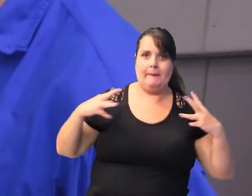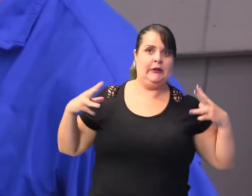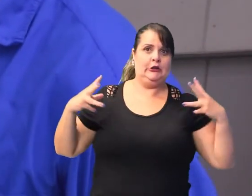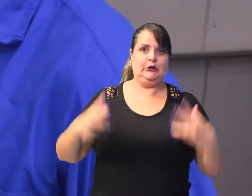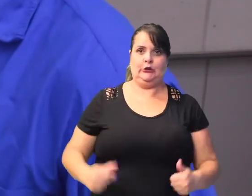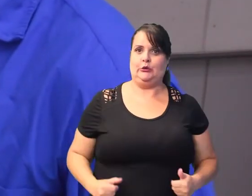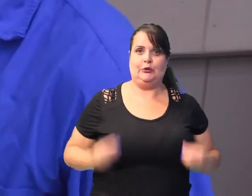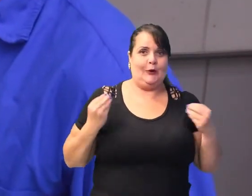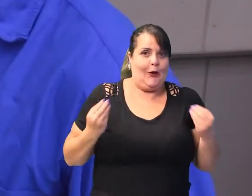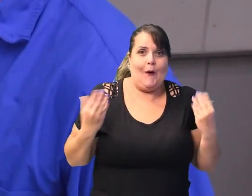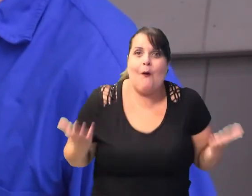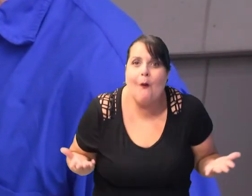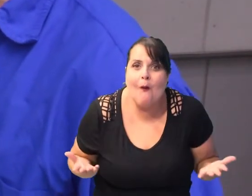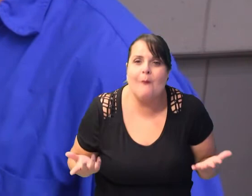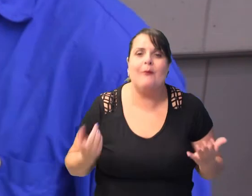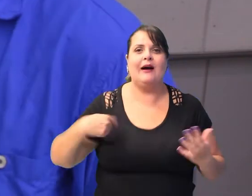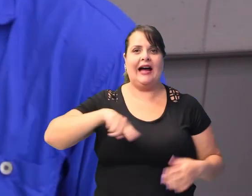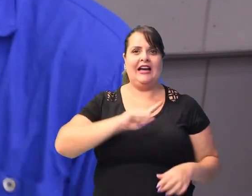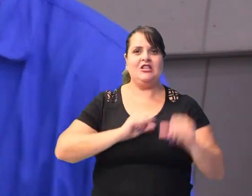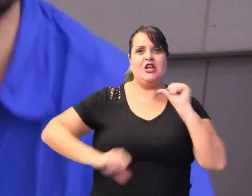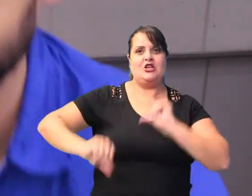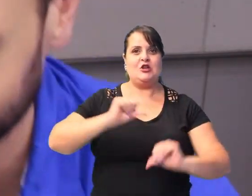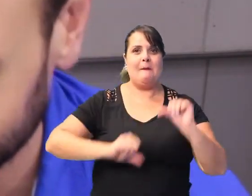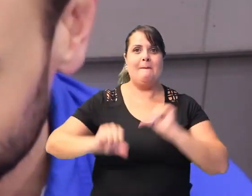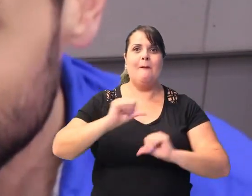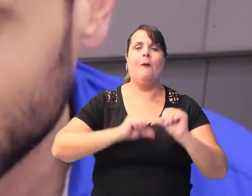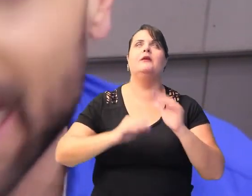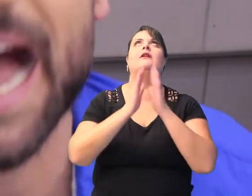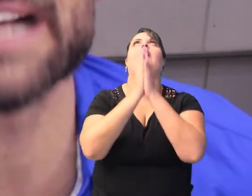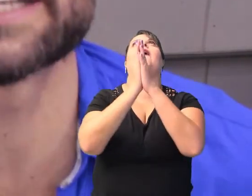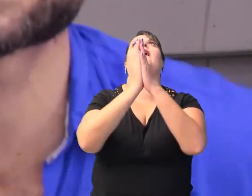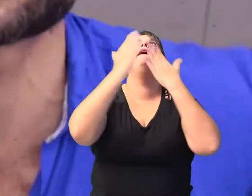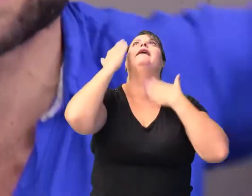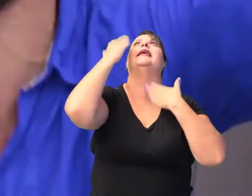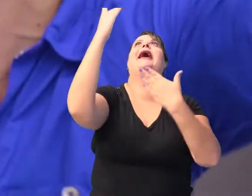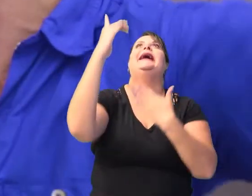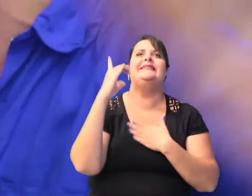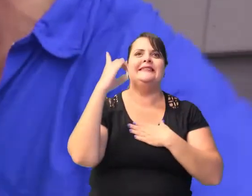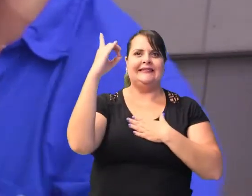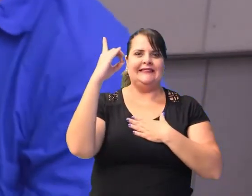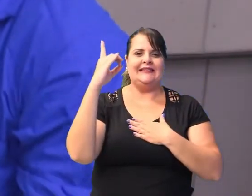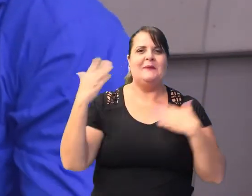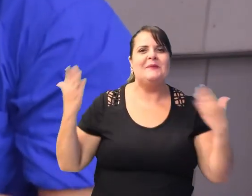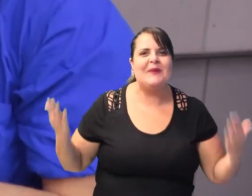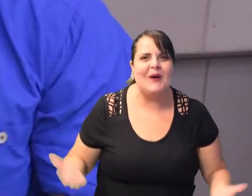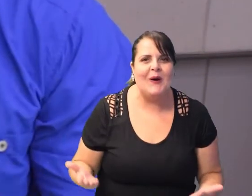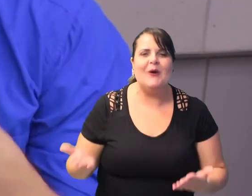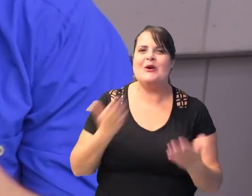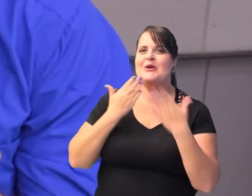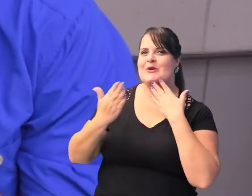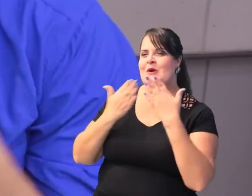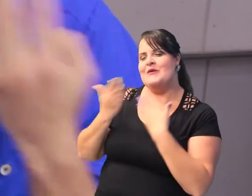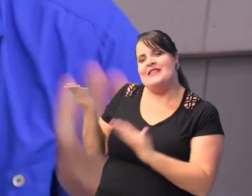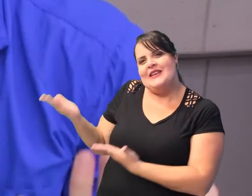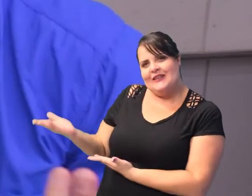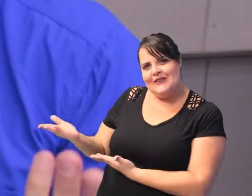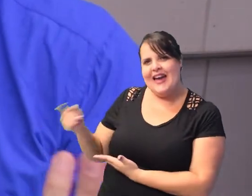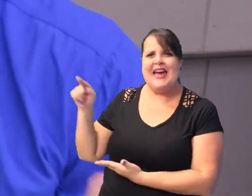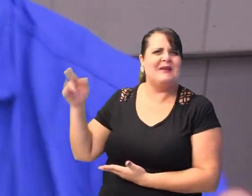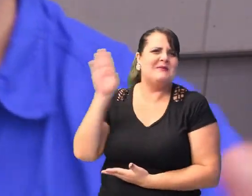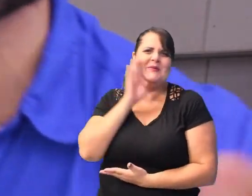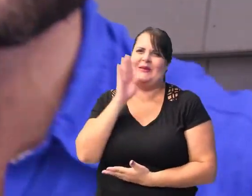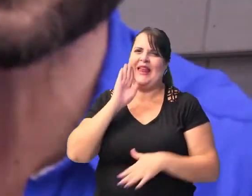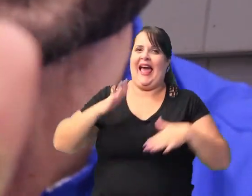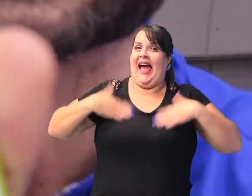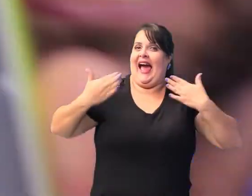tudo neda não fez isso muda muito é muito muito graças a deus graças a deus estão conversando para saber que essa